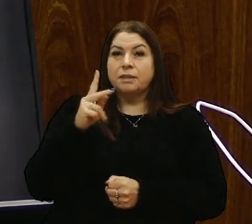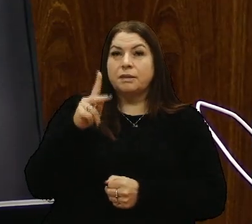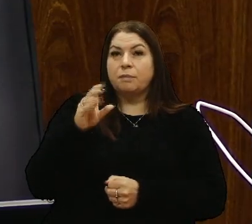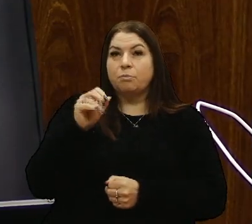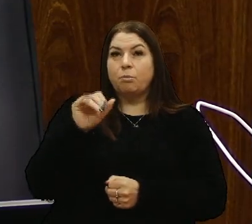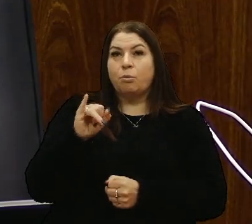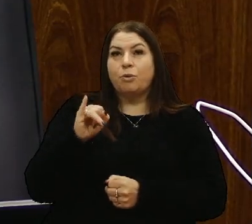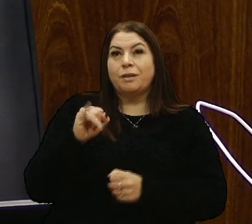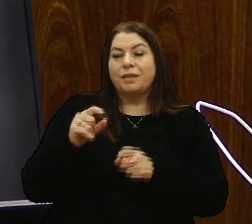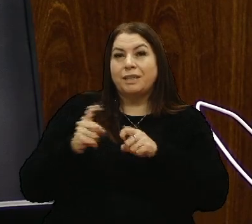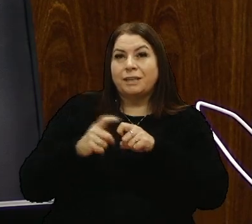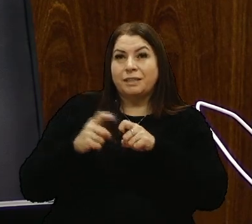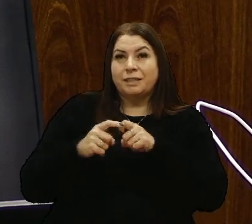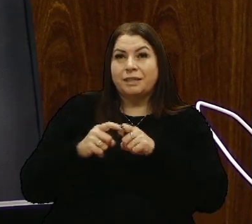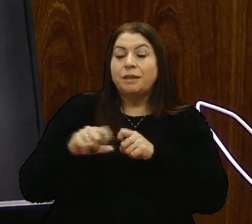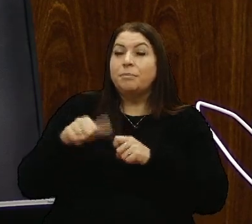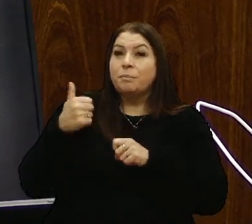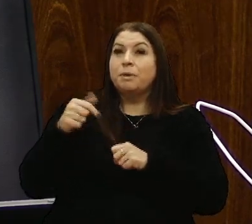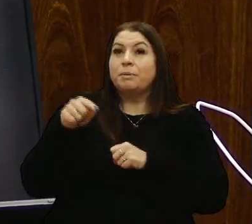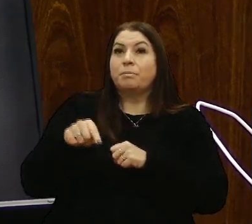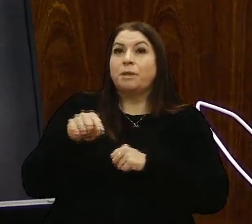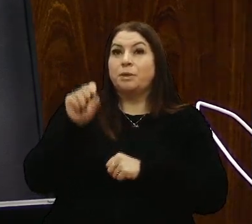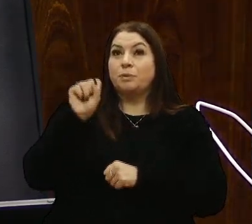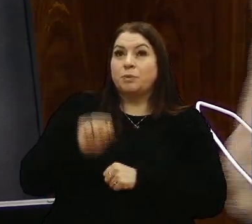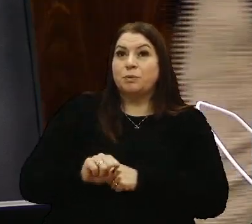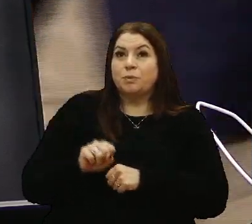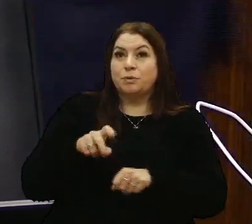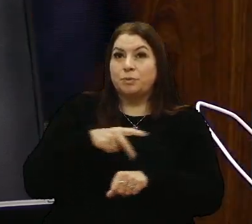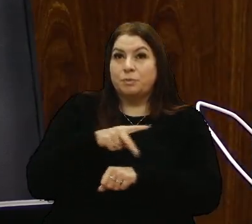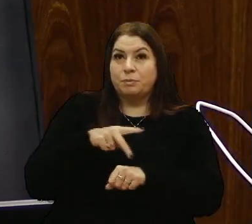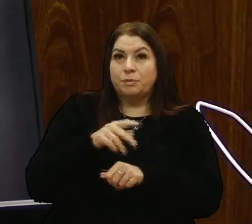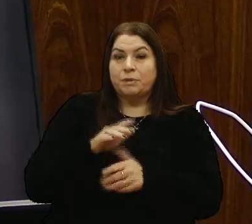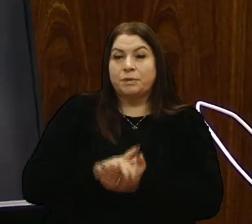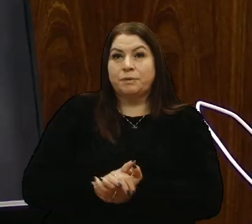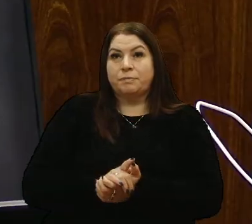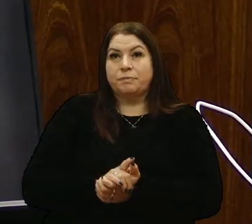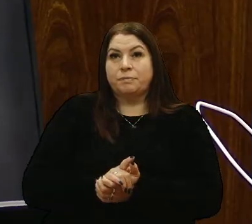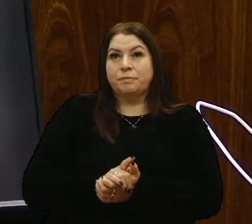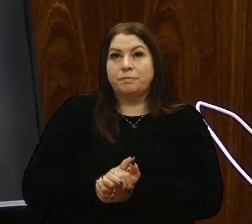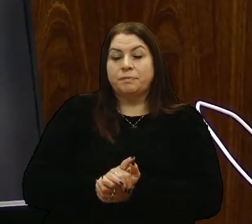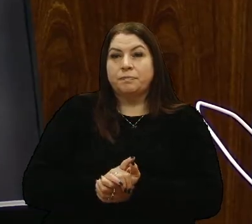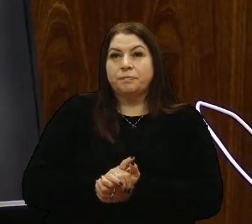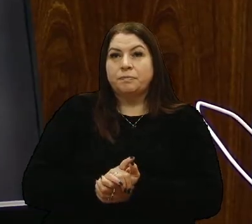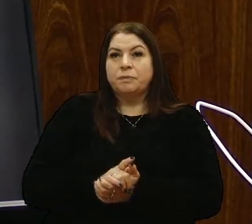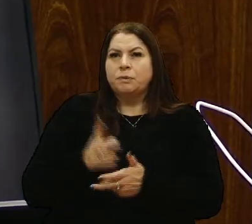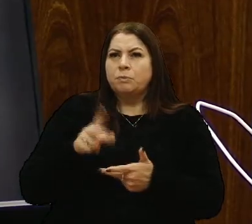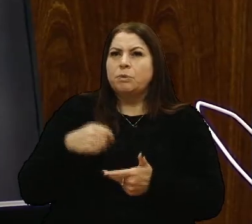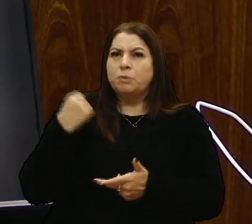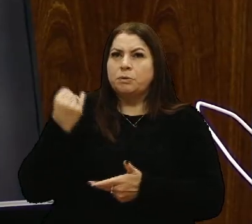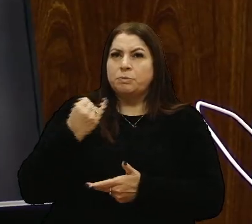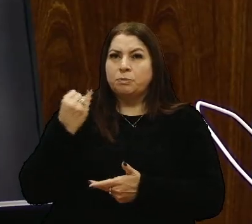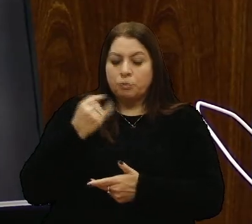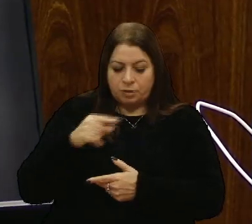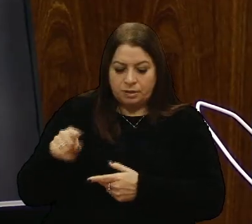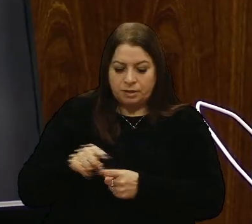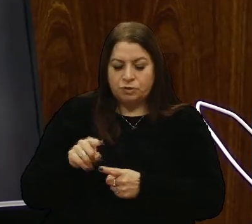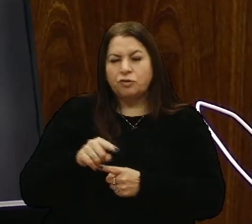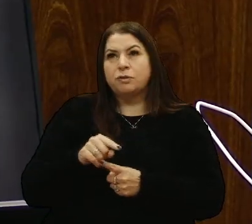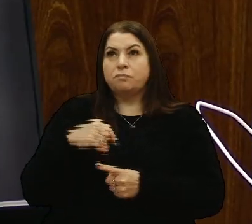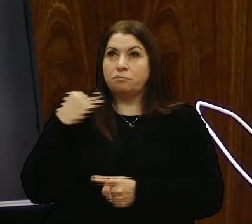Policlínica. Seria a primeira policlínica do sul do país. E isso é algo muito importante, algo